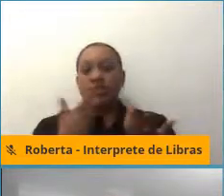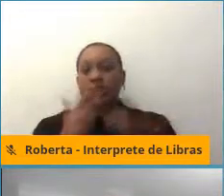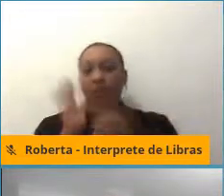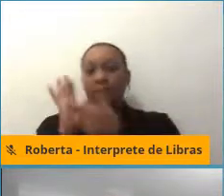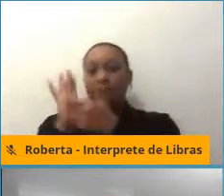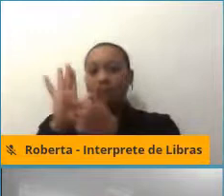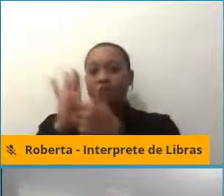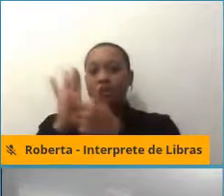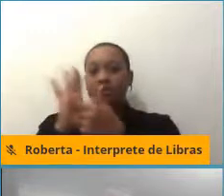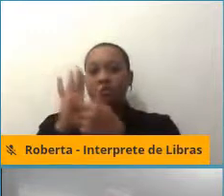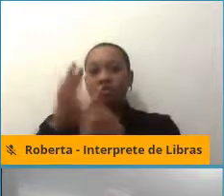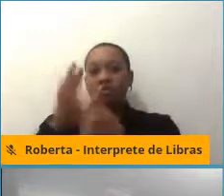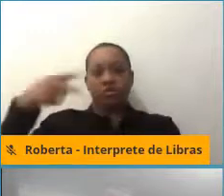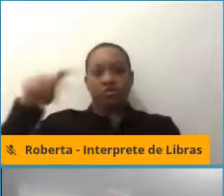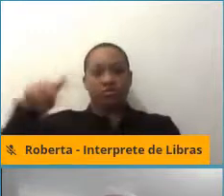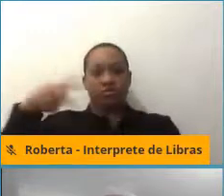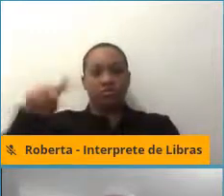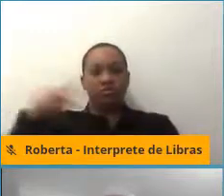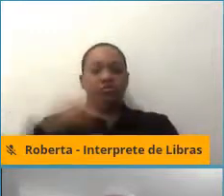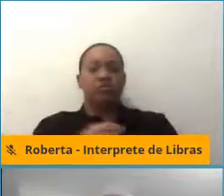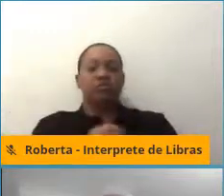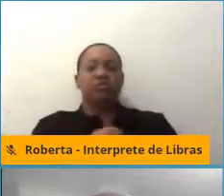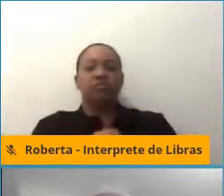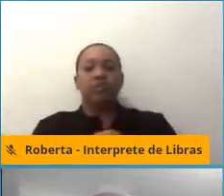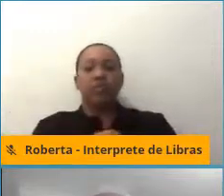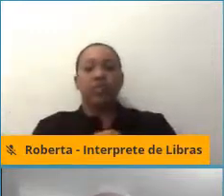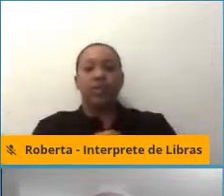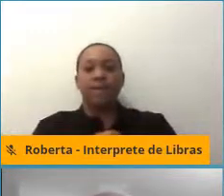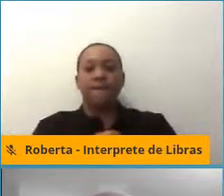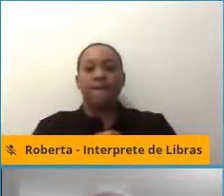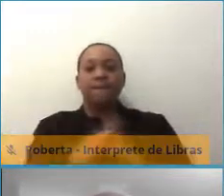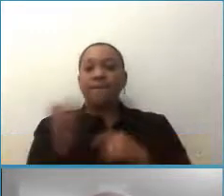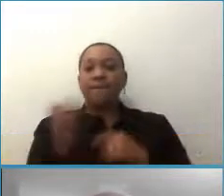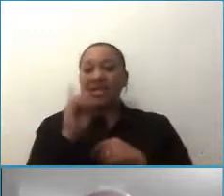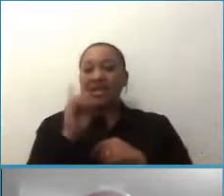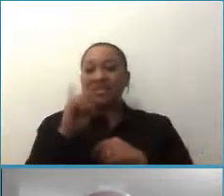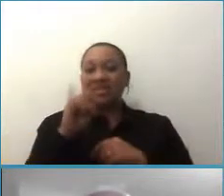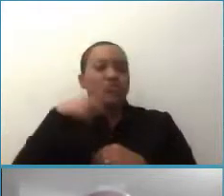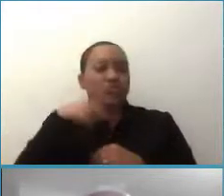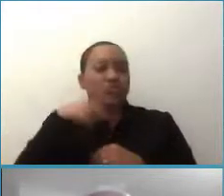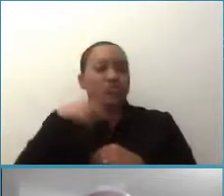Se ele não conseguir entrar, uma alternativa é a gente